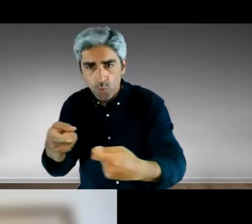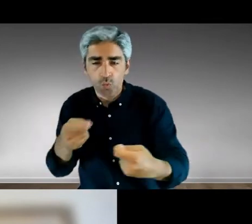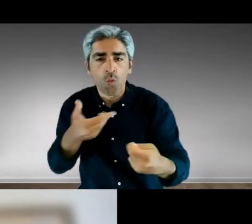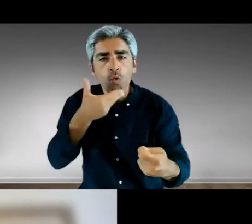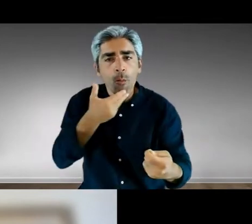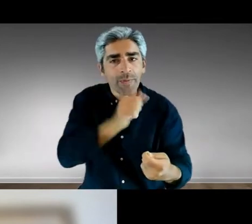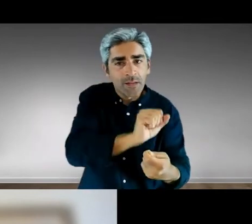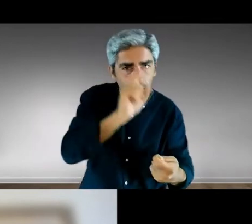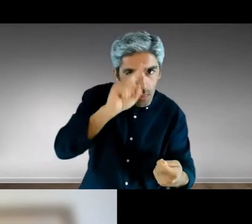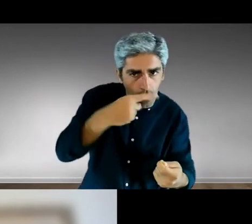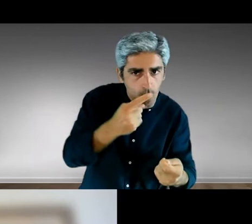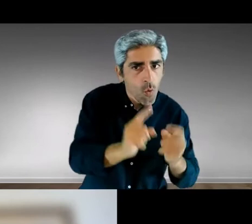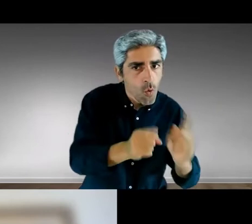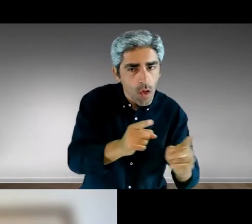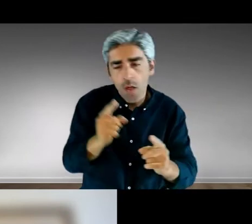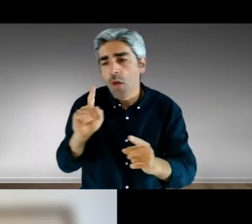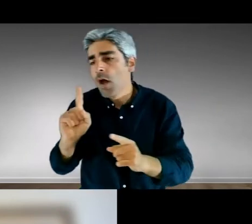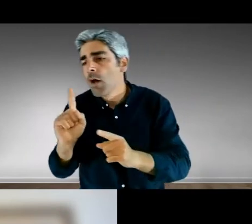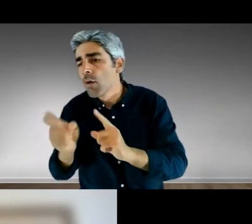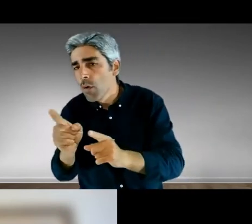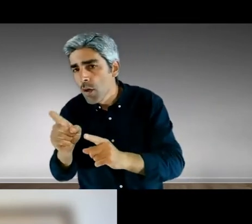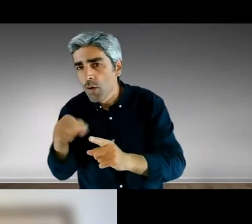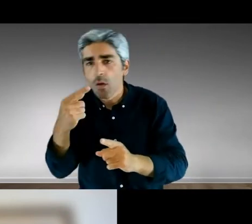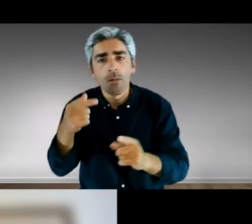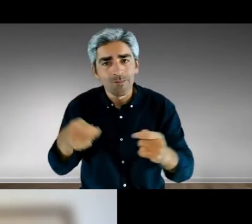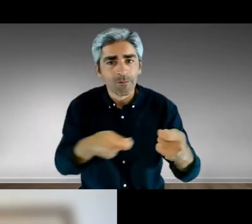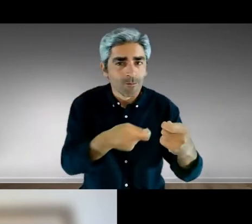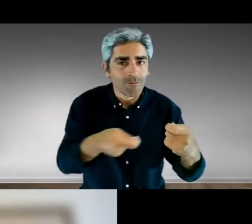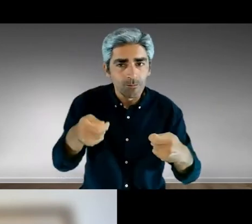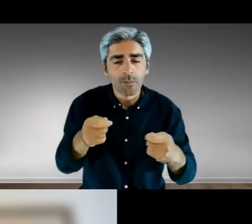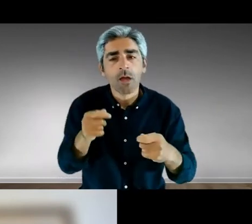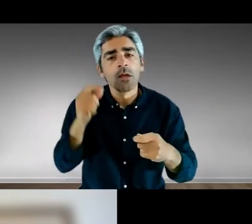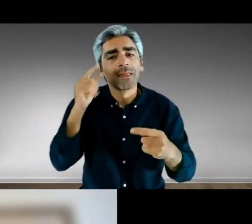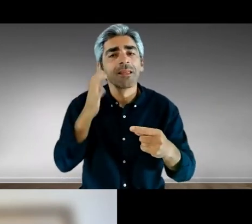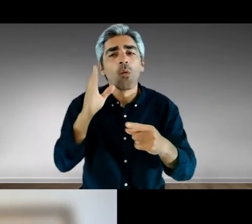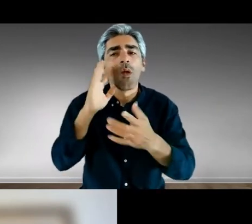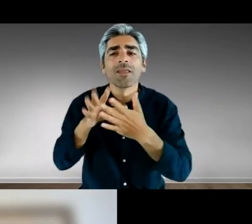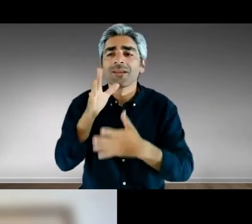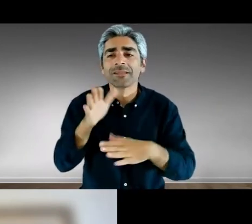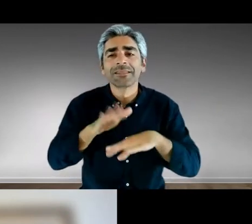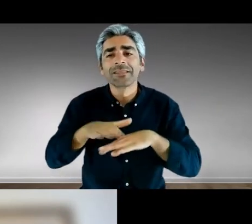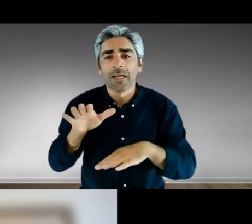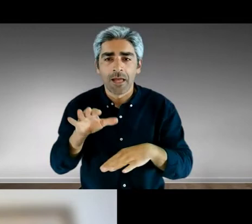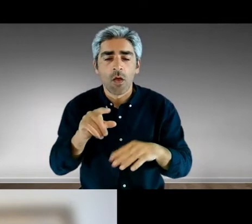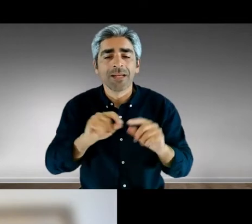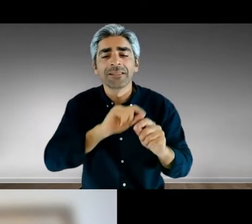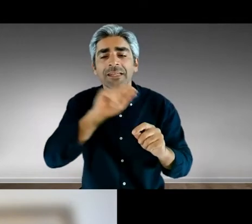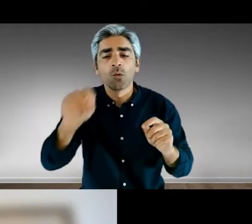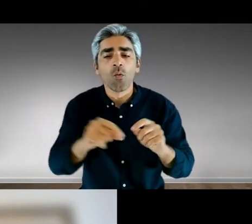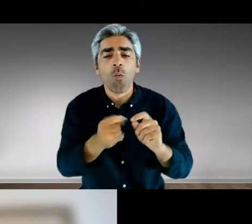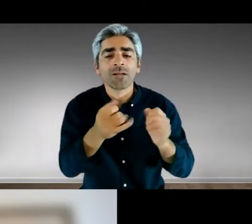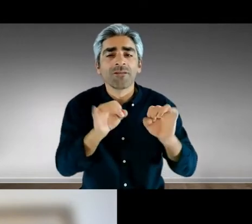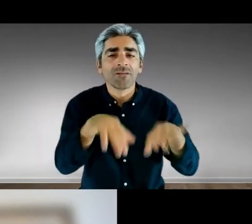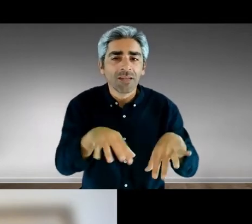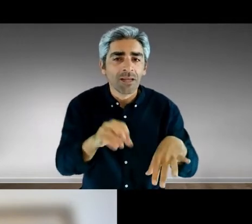realmente, aquilo que o colega também disse, as saídas positivas, seja em fim de ciclo de vida ou seja em fim de